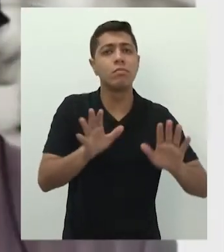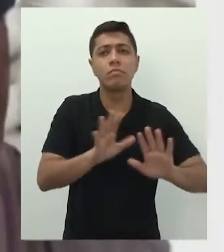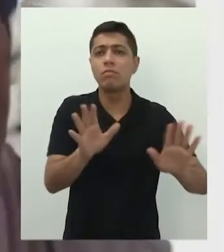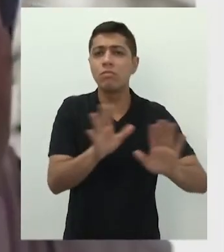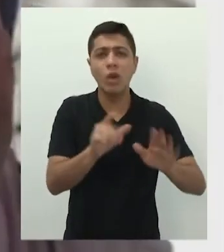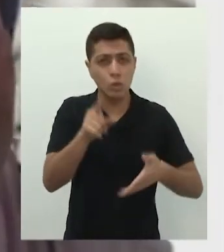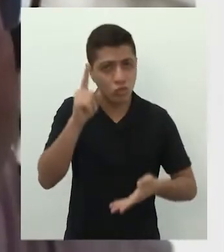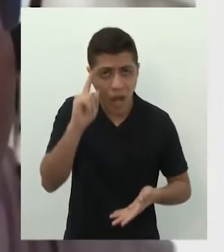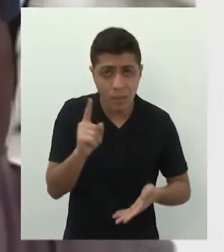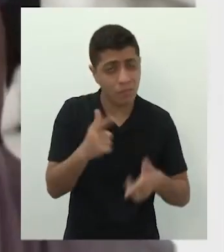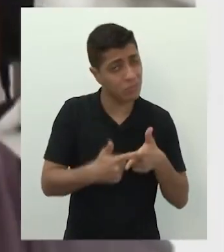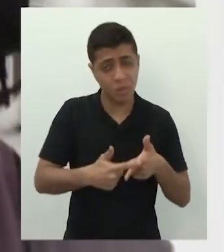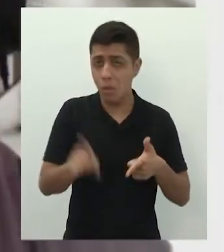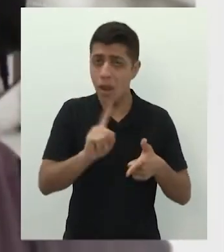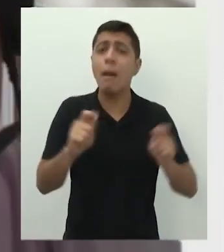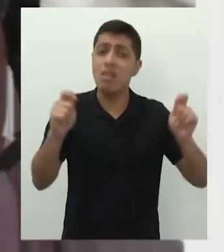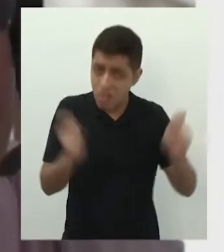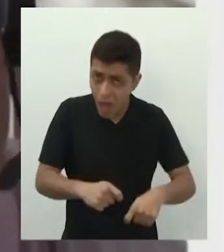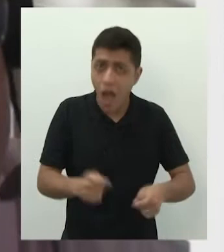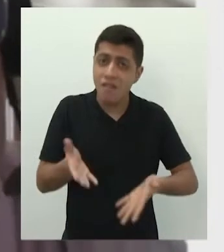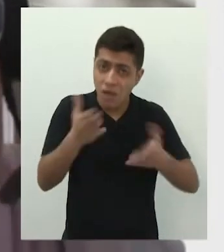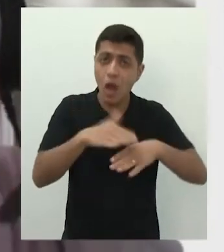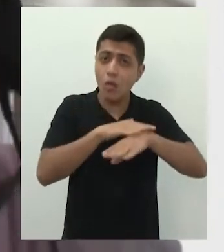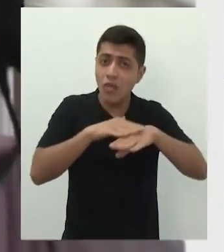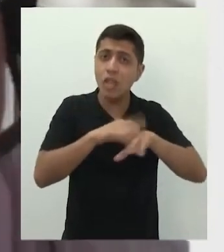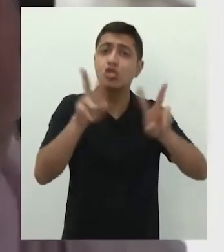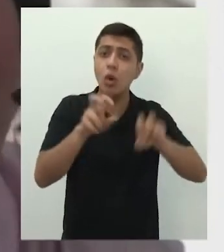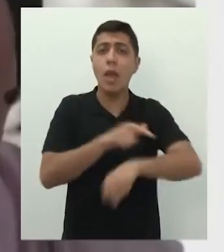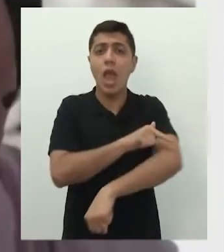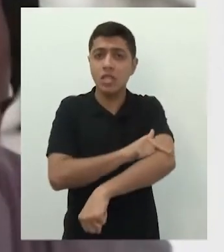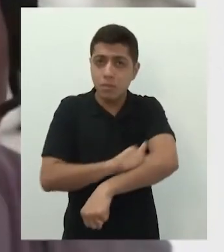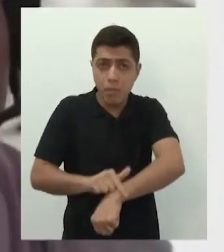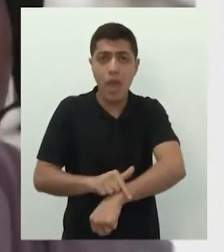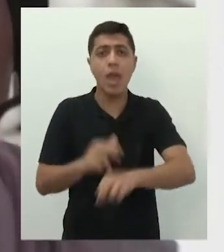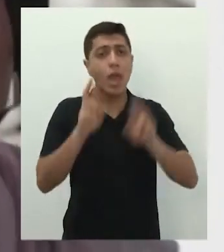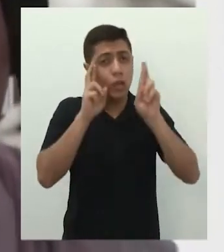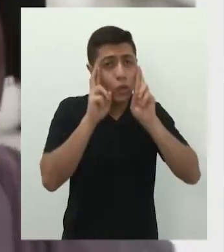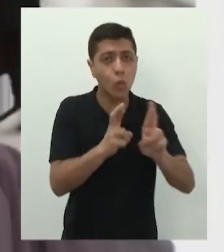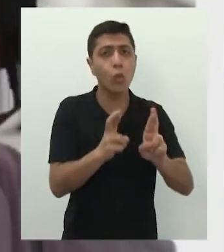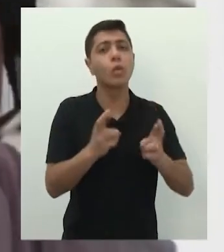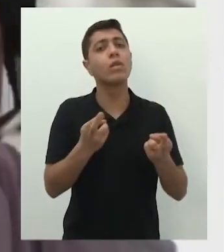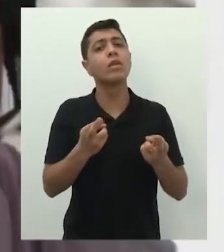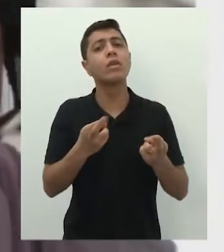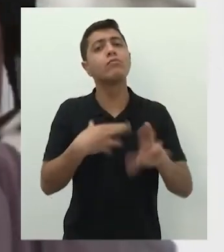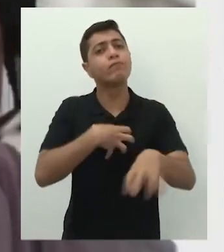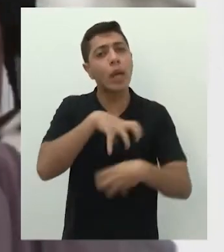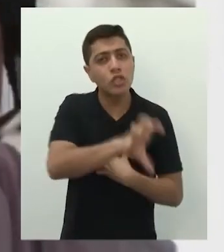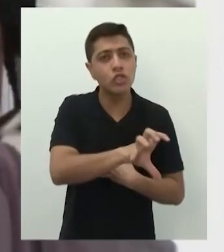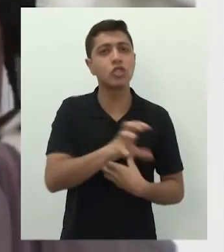tecnologia. Eu não sei nem mexer no meu WhatsApp, eu peço para o meu neto me ajudar. Veja,